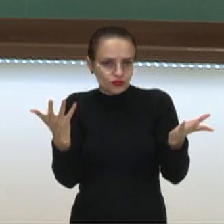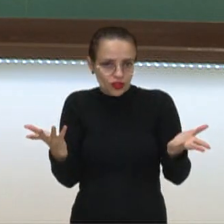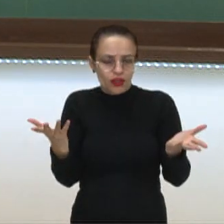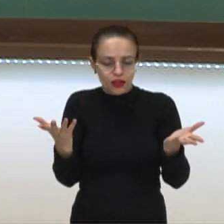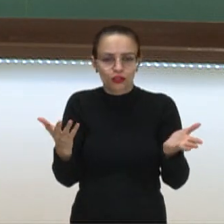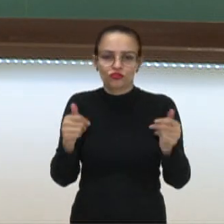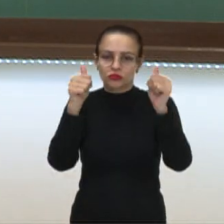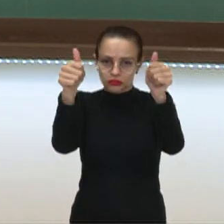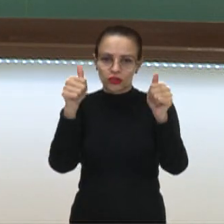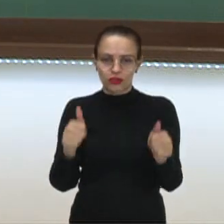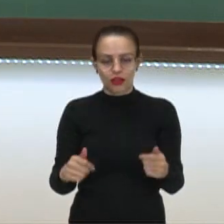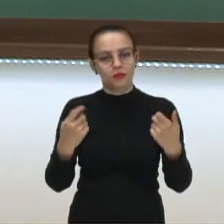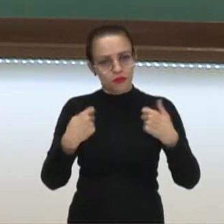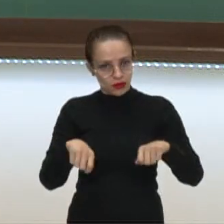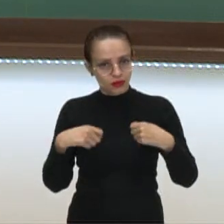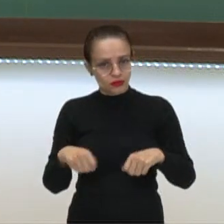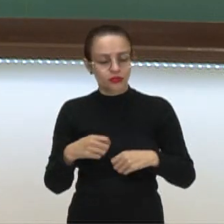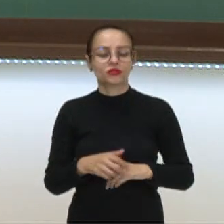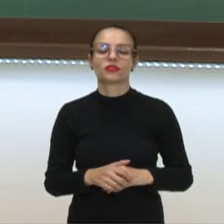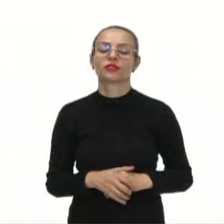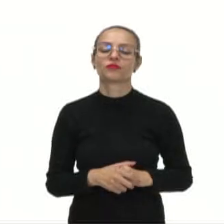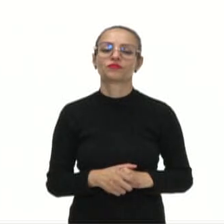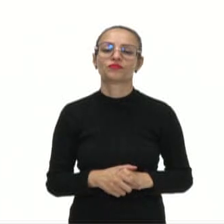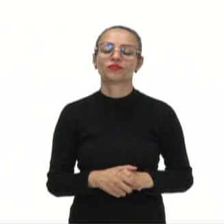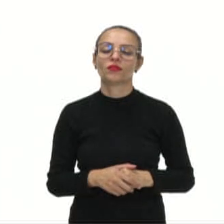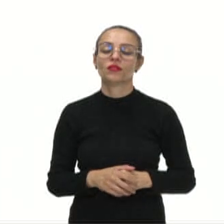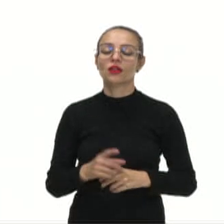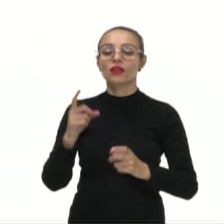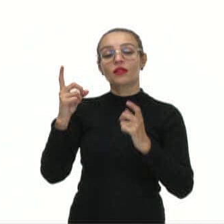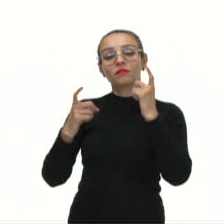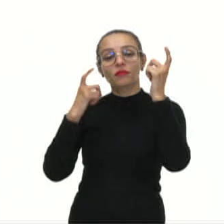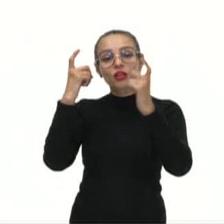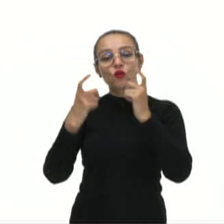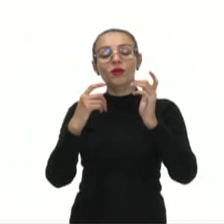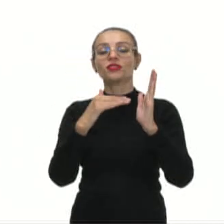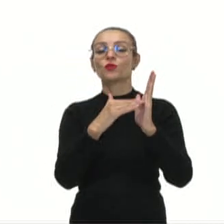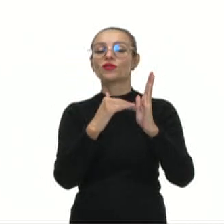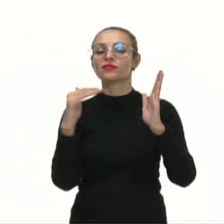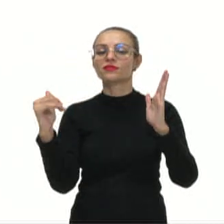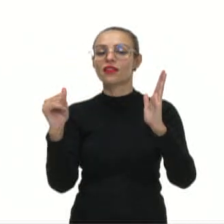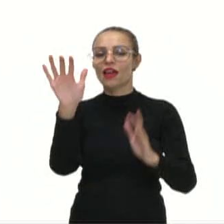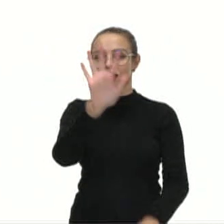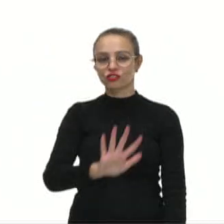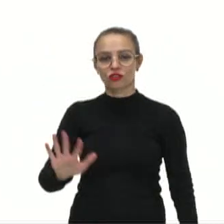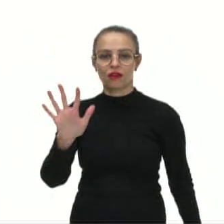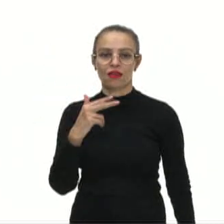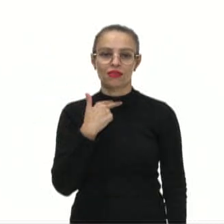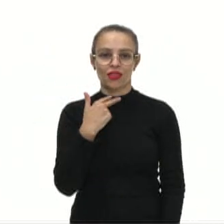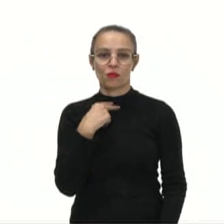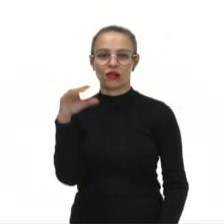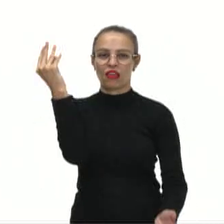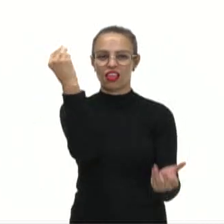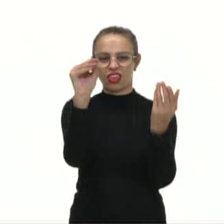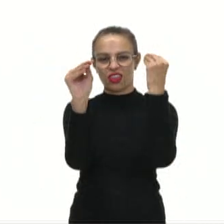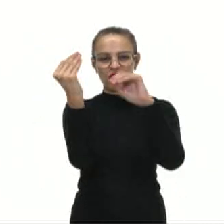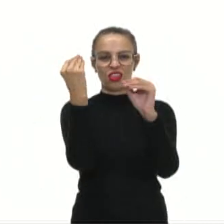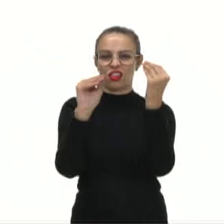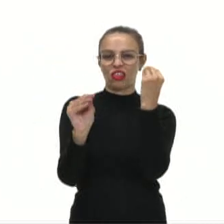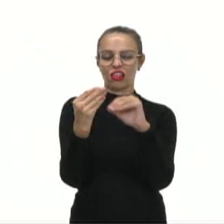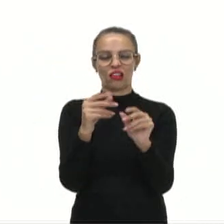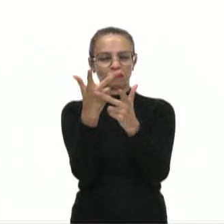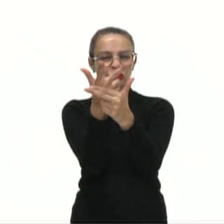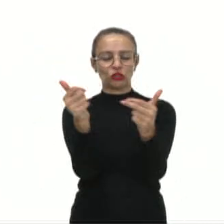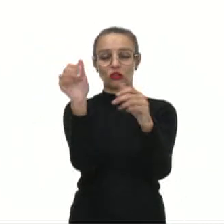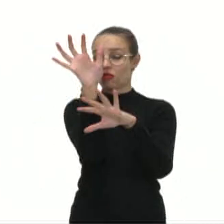falando, né, de cartaz, criatividade é tudo. Preocupação estética, então não dá para ser um cartaz muito poluído, cheio de